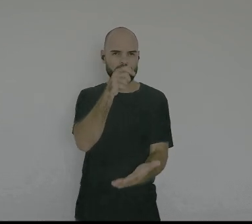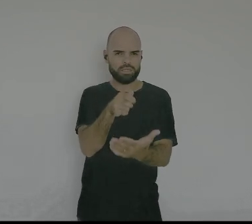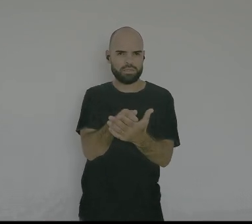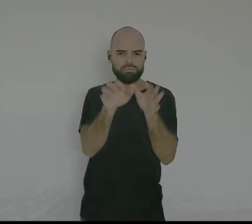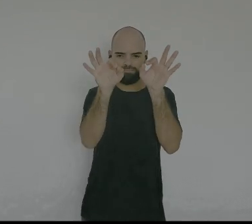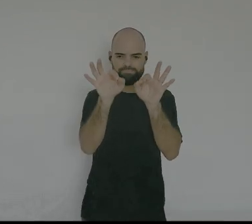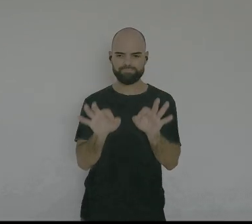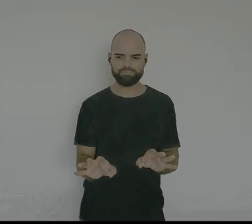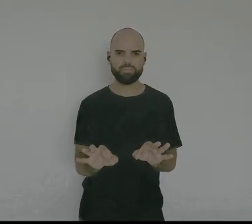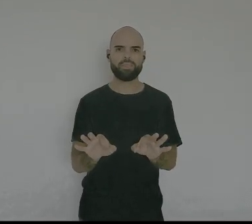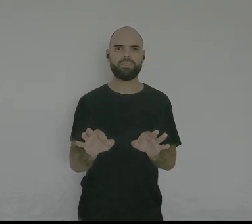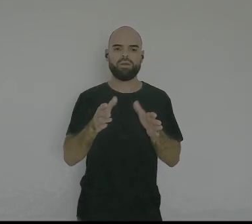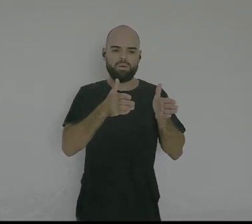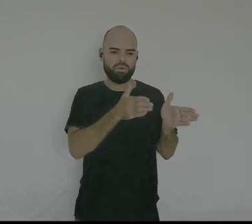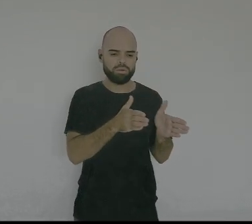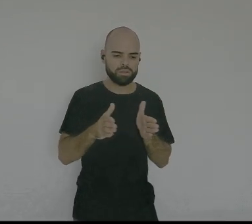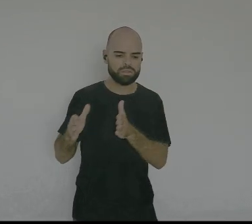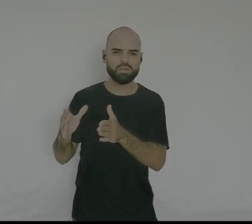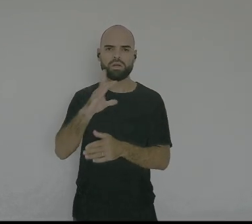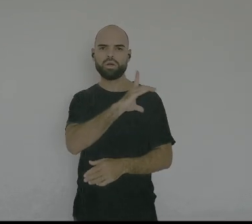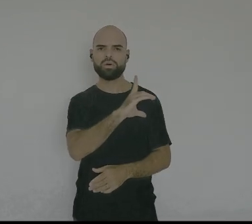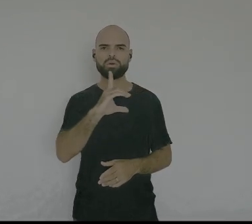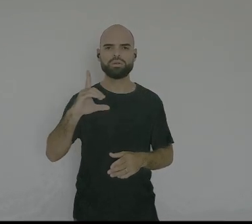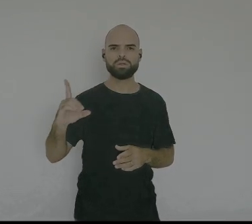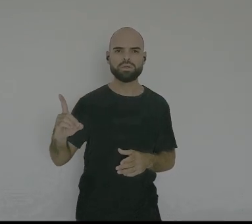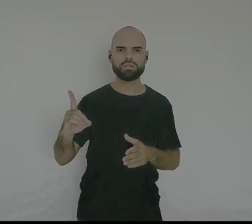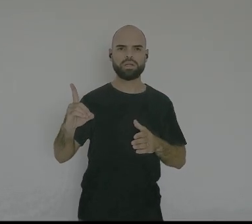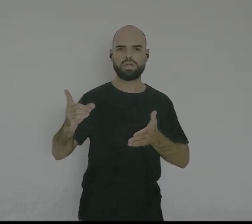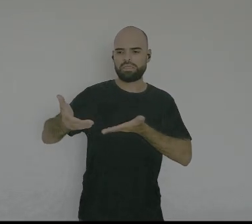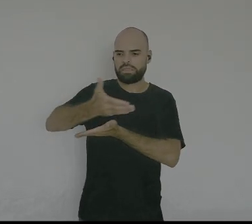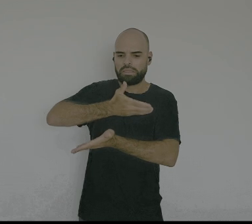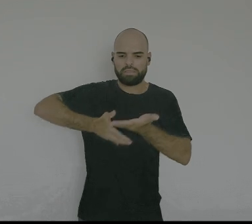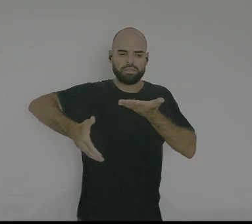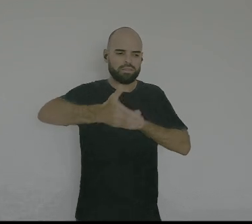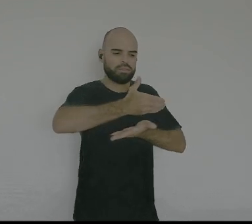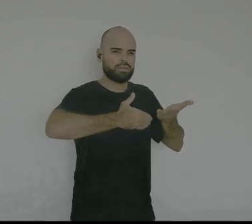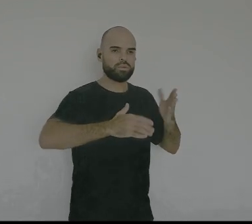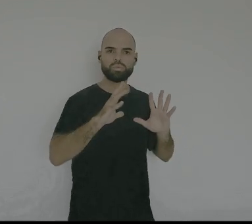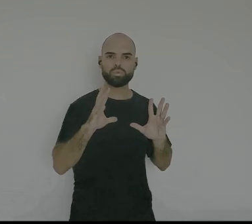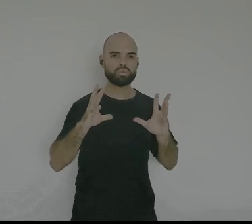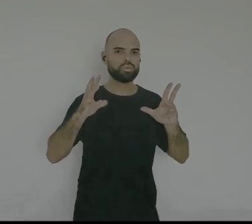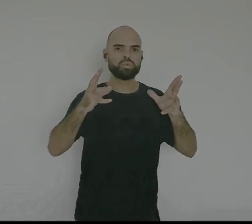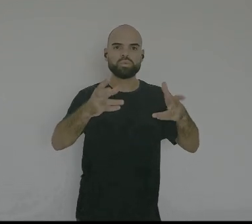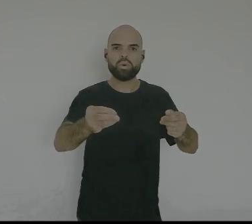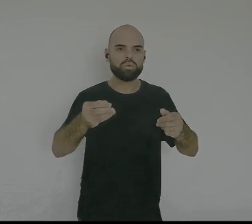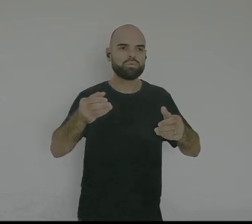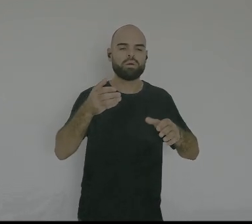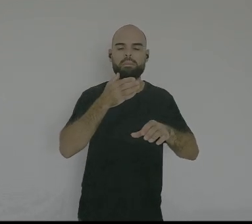opera os processos de formulação e decisão estratégica, que organizam